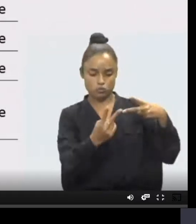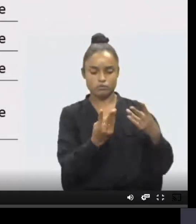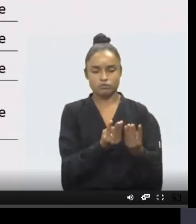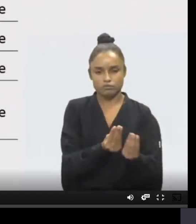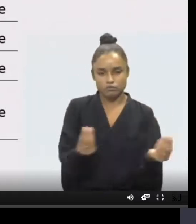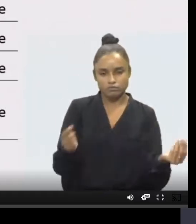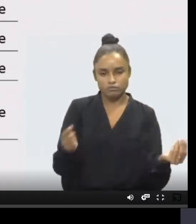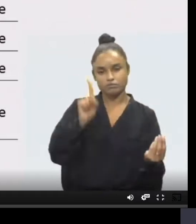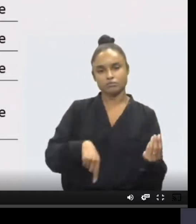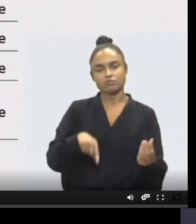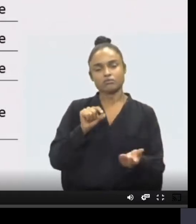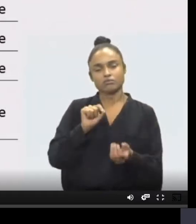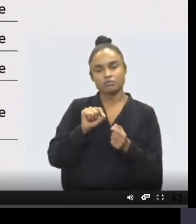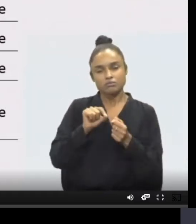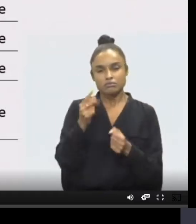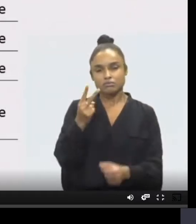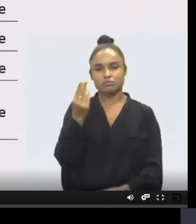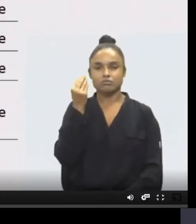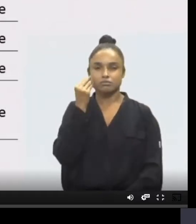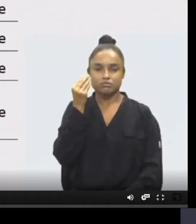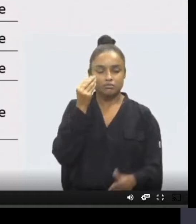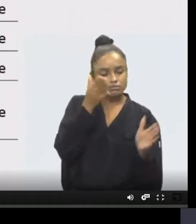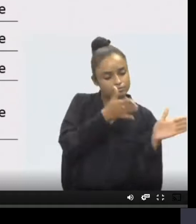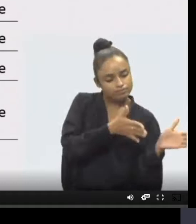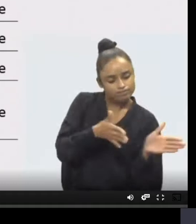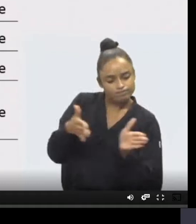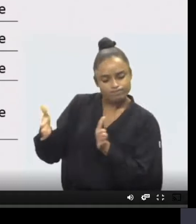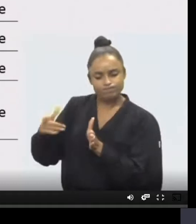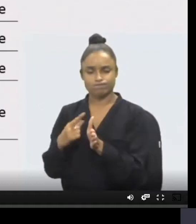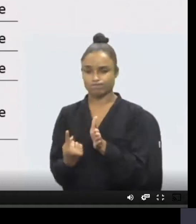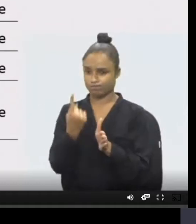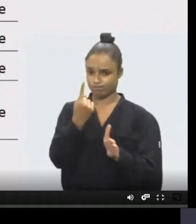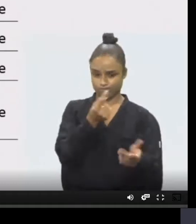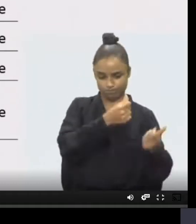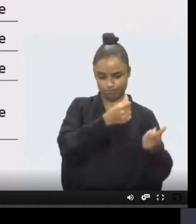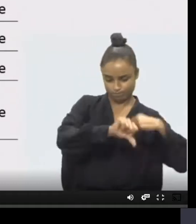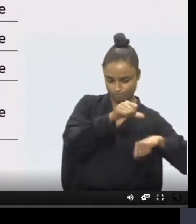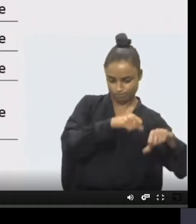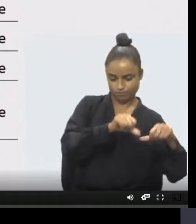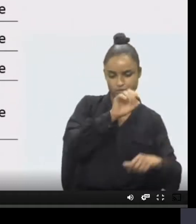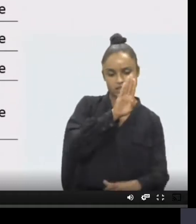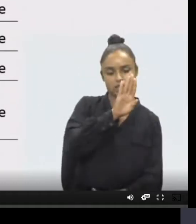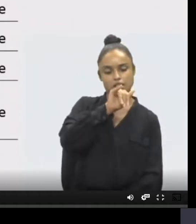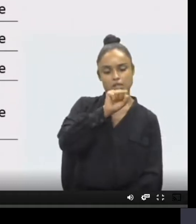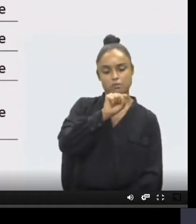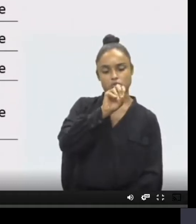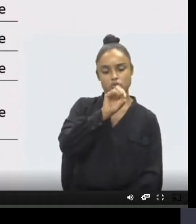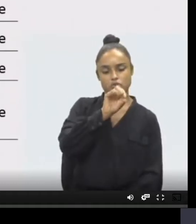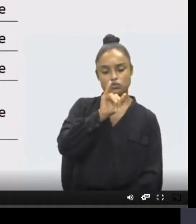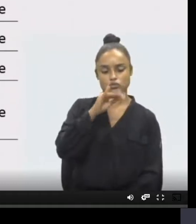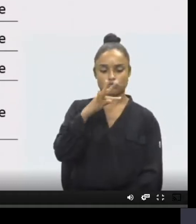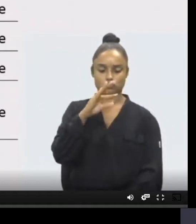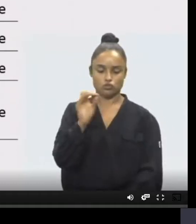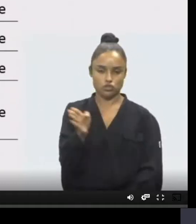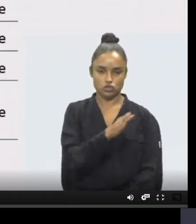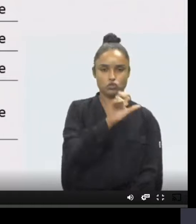vamos realizar dois testes. Um deles trabalha com um reagente químico, que é o bisulfito de